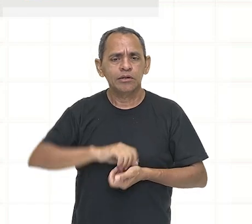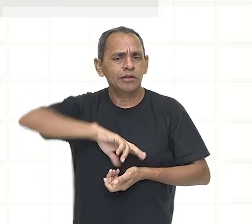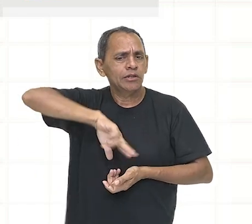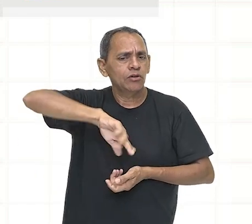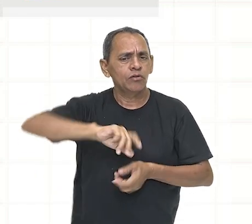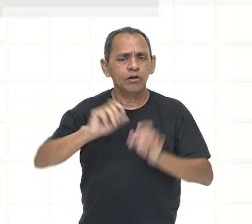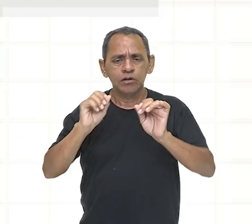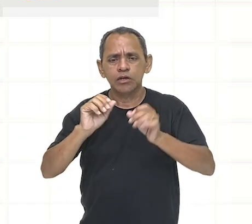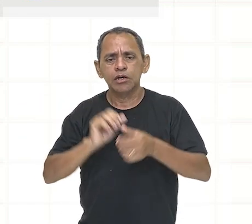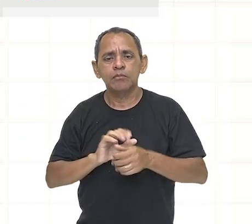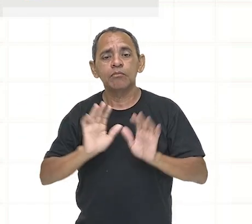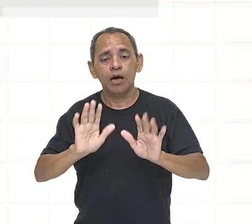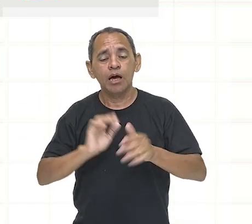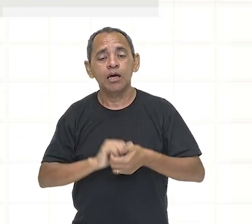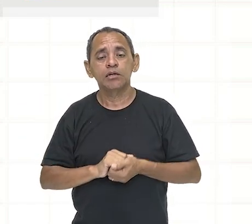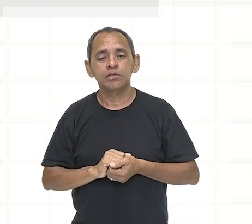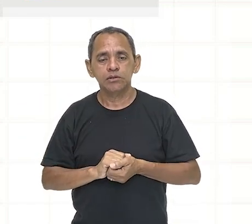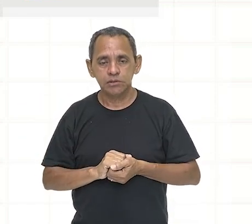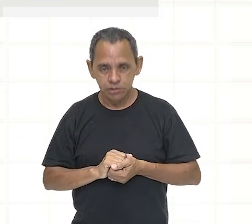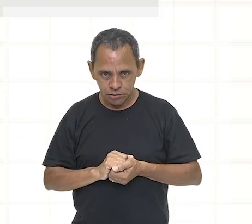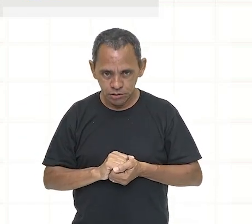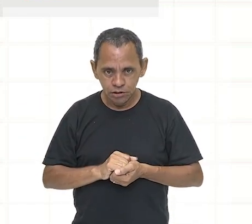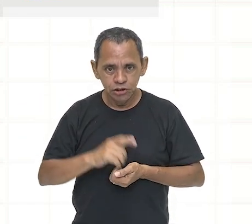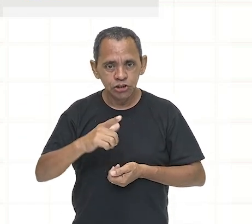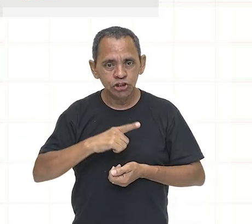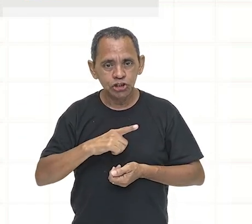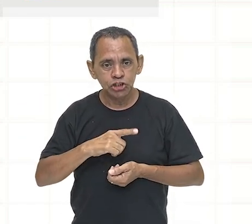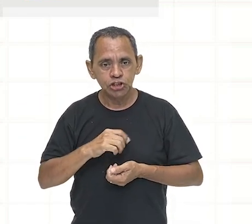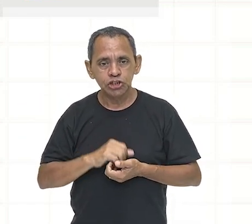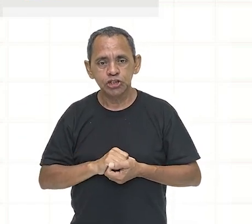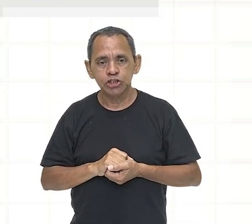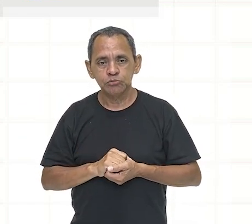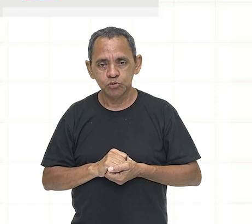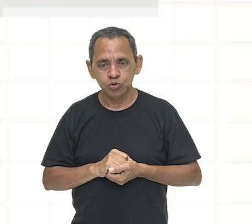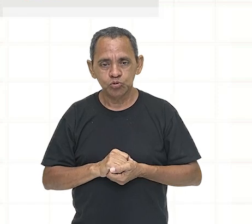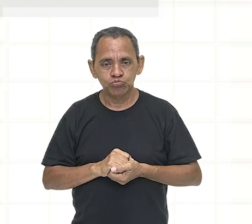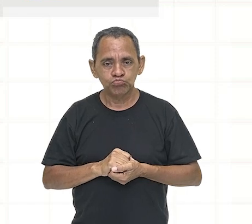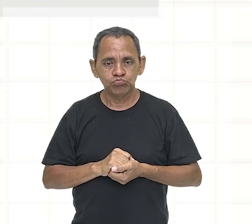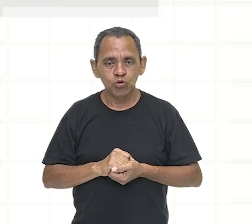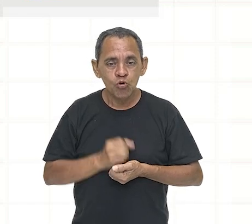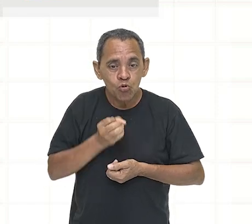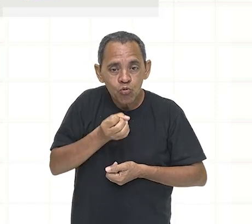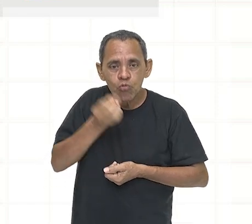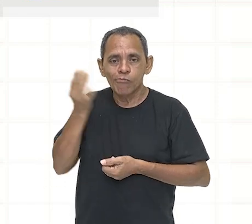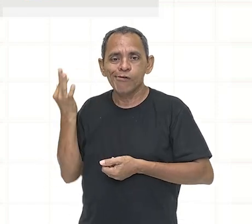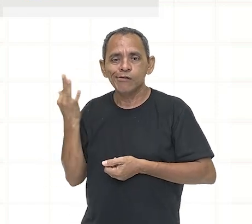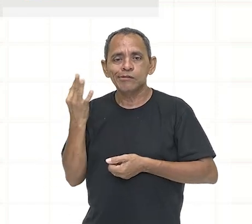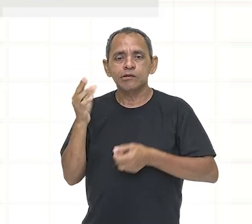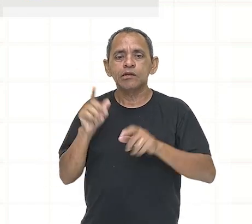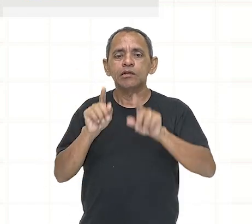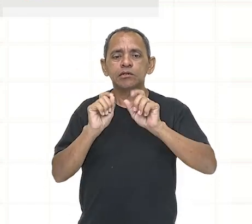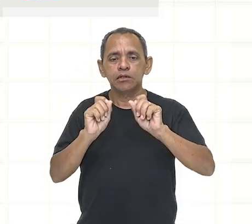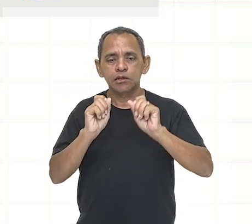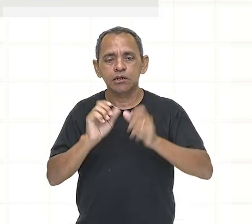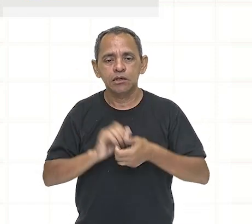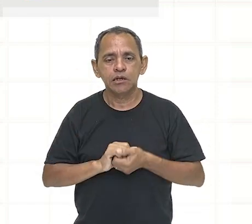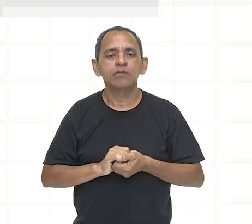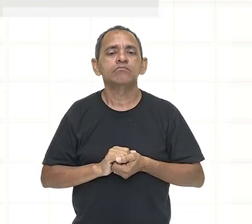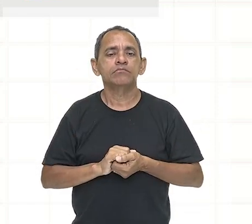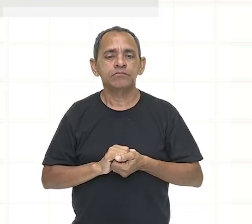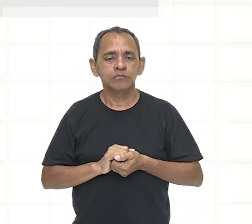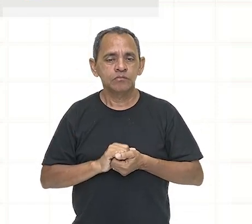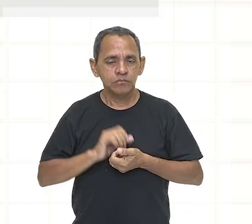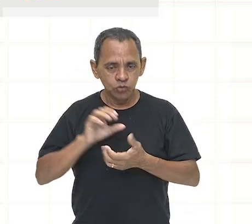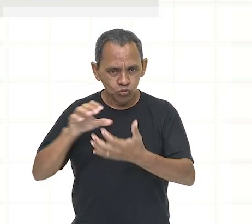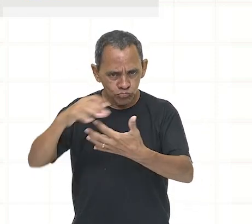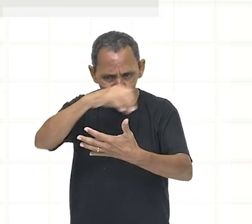também está longe aí de ser o quanto representa em população o continente asiático. Então,